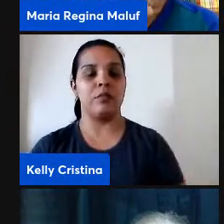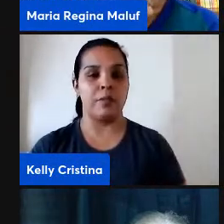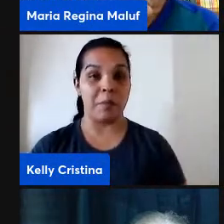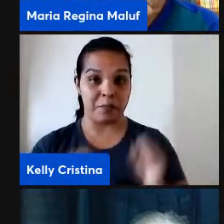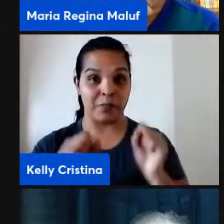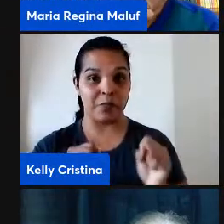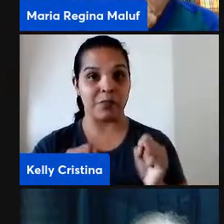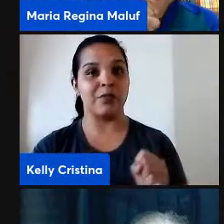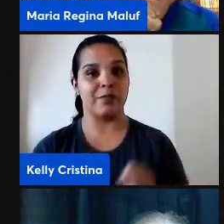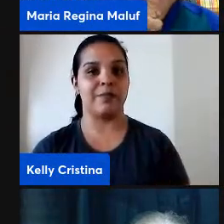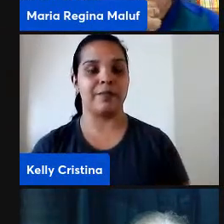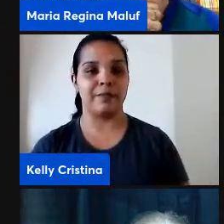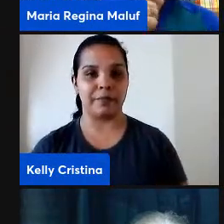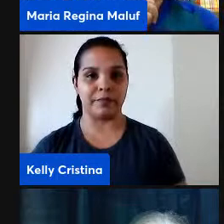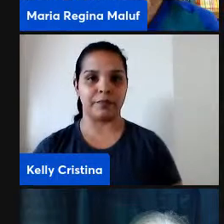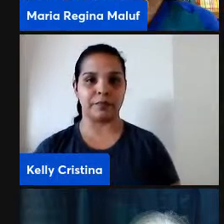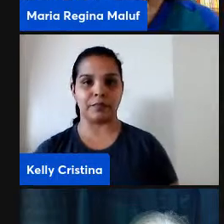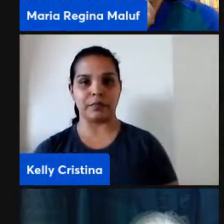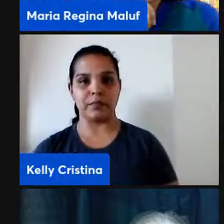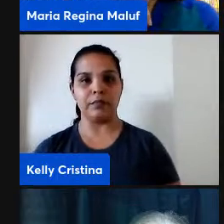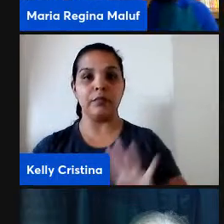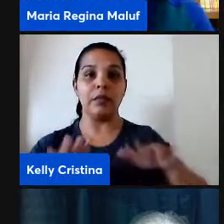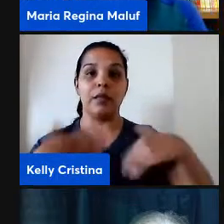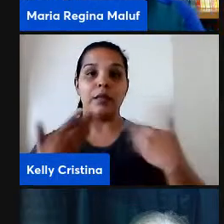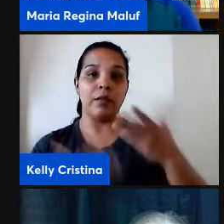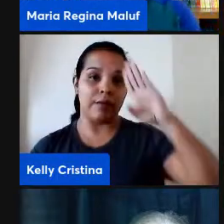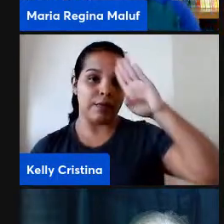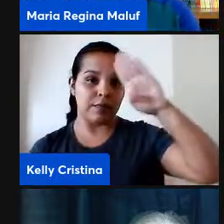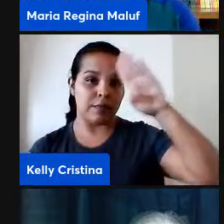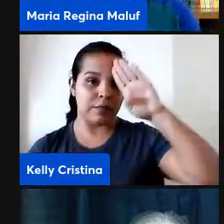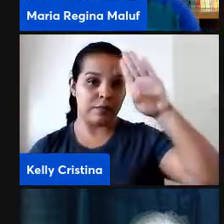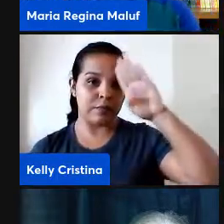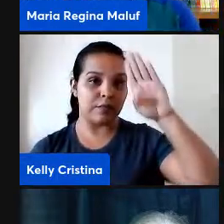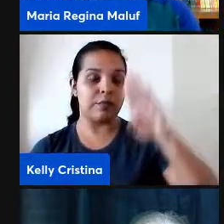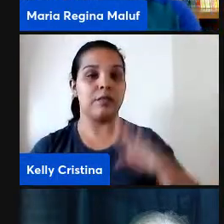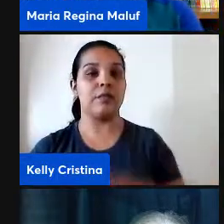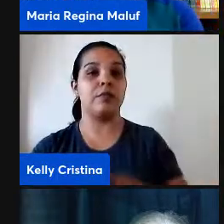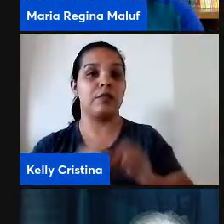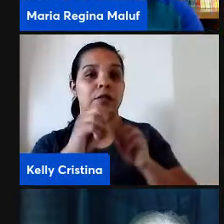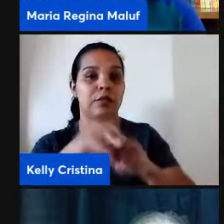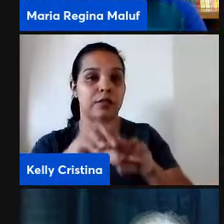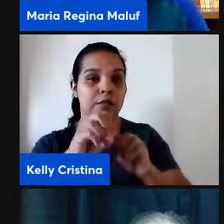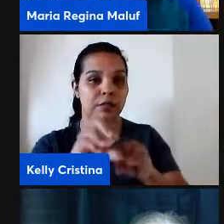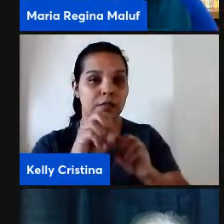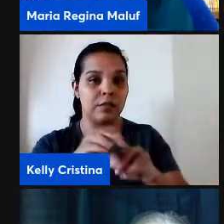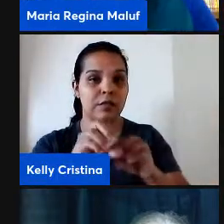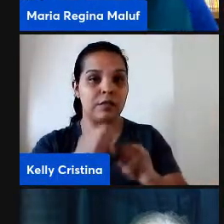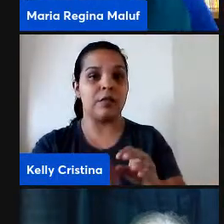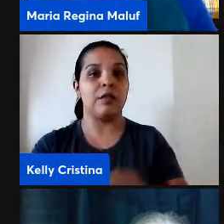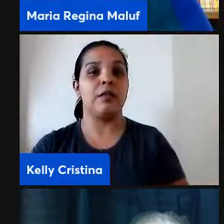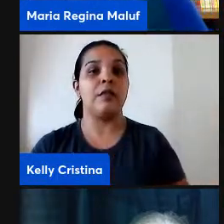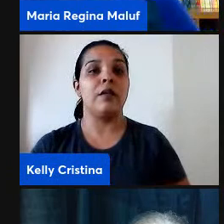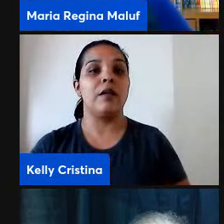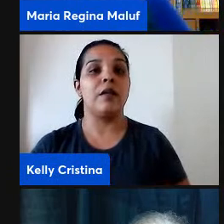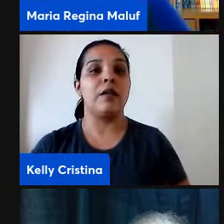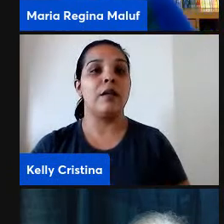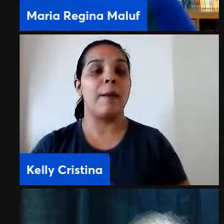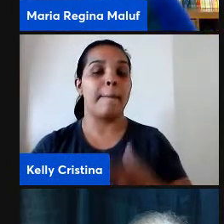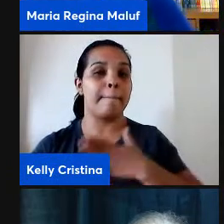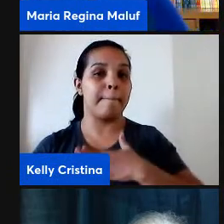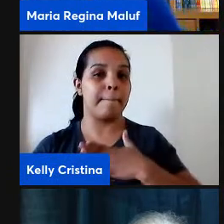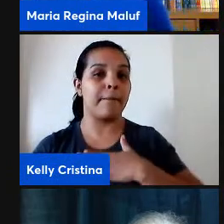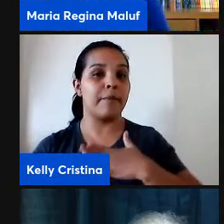Vera. Tá. Então, esses princípios didáticos de ensino, eles fazem parte de uma publicação minha, são